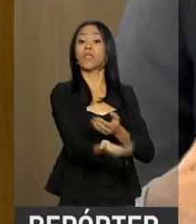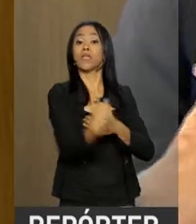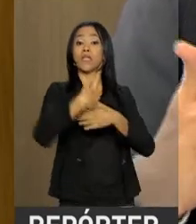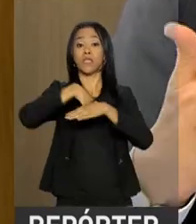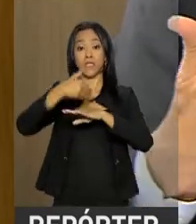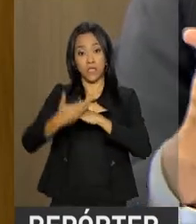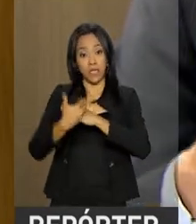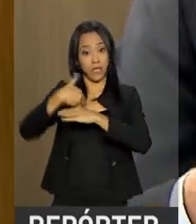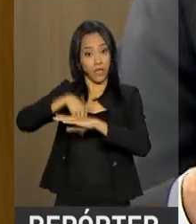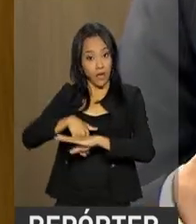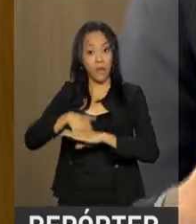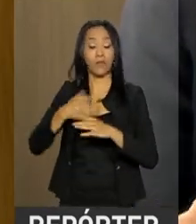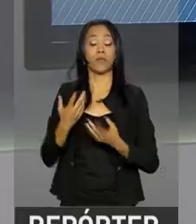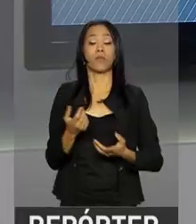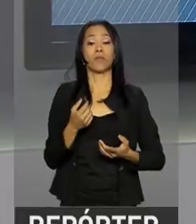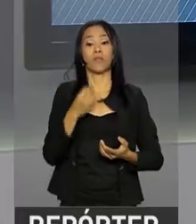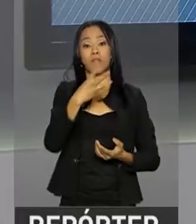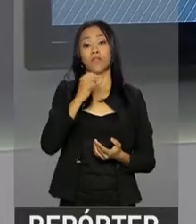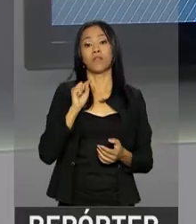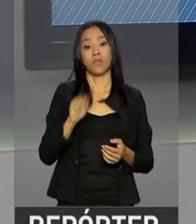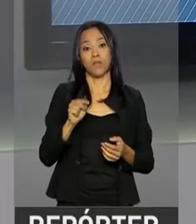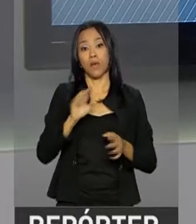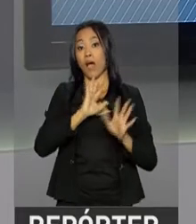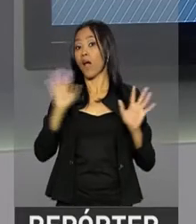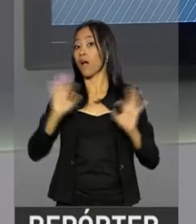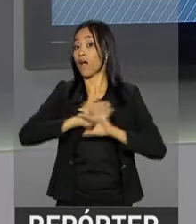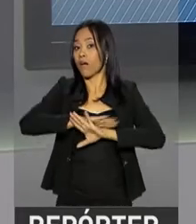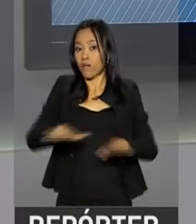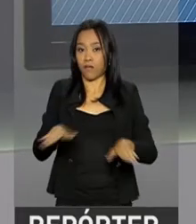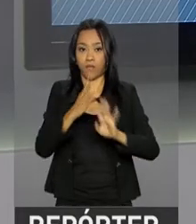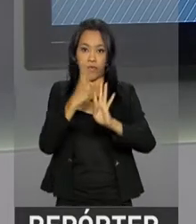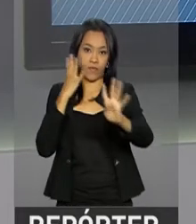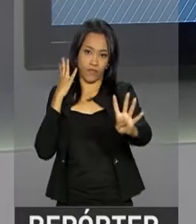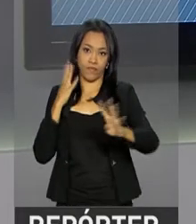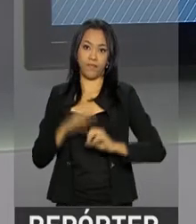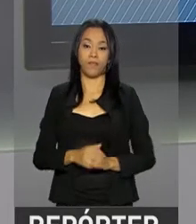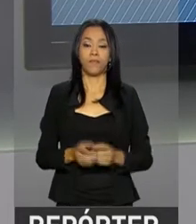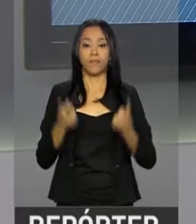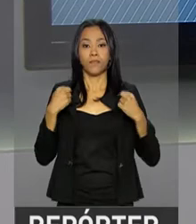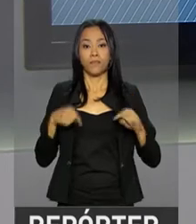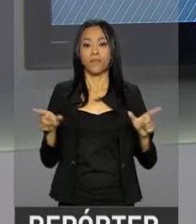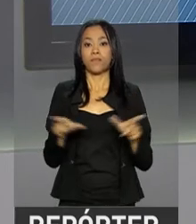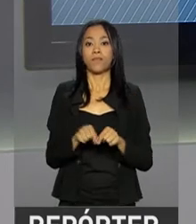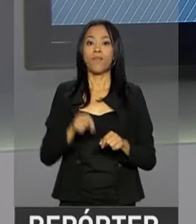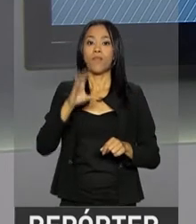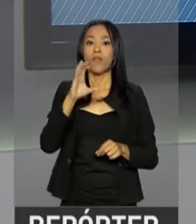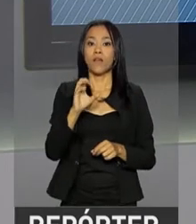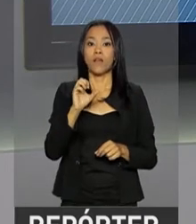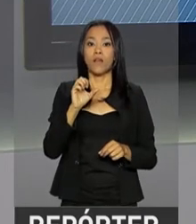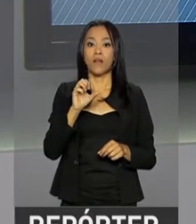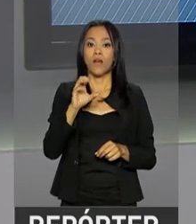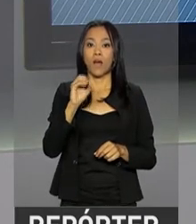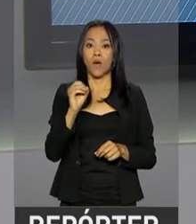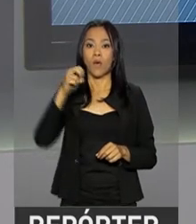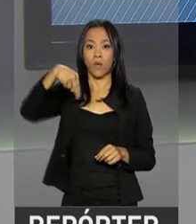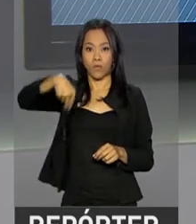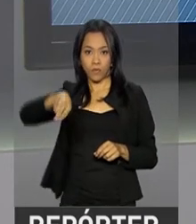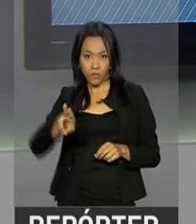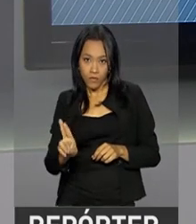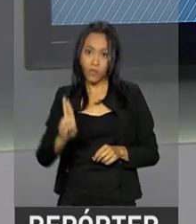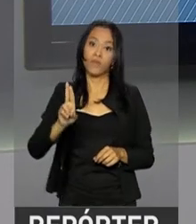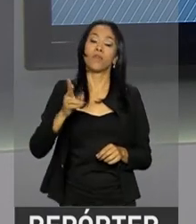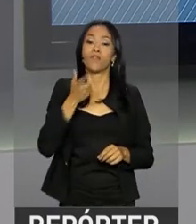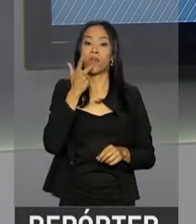e 500 mil acabando com a fila segundo a organização das nações unidas pelo menos 36 milhões de pessoas